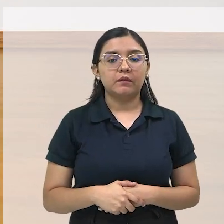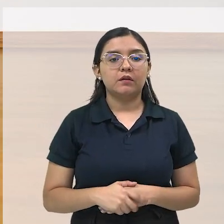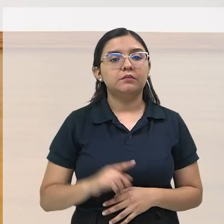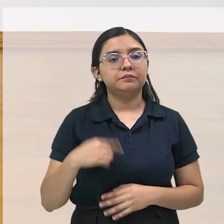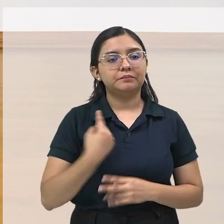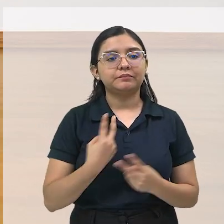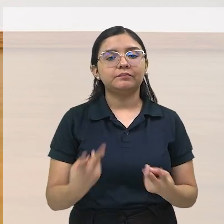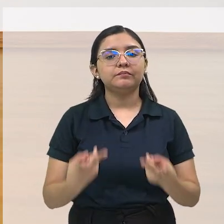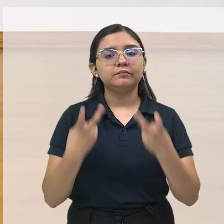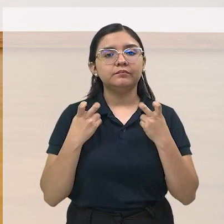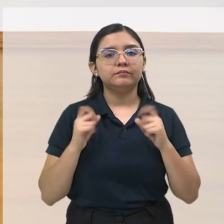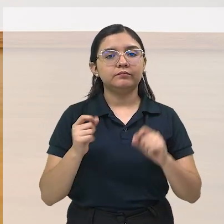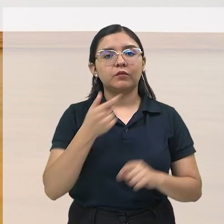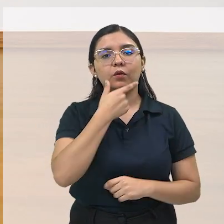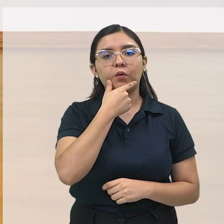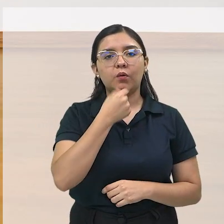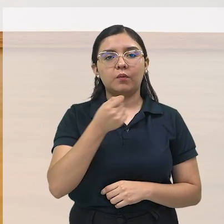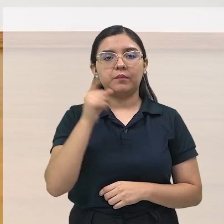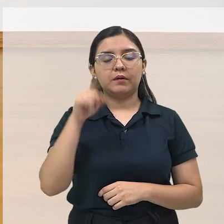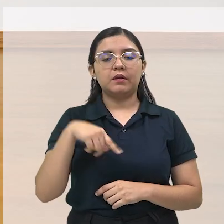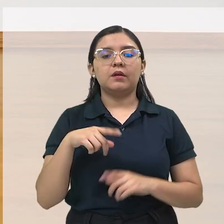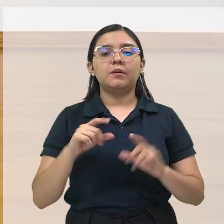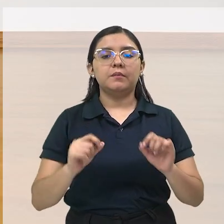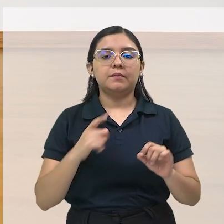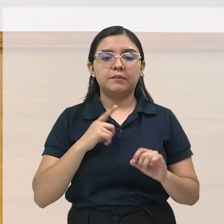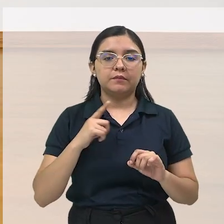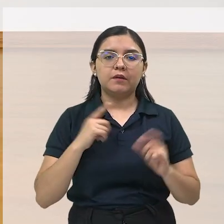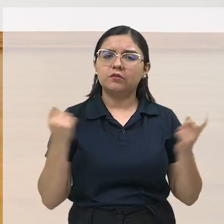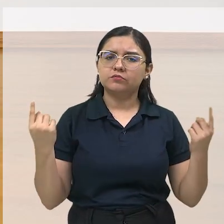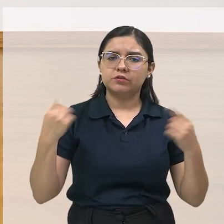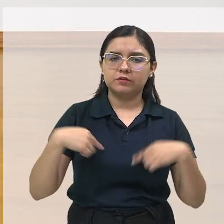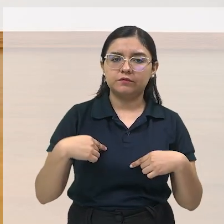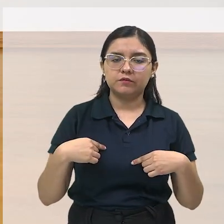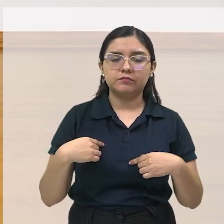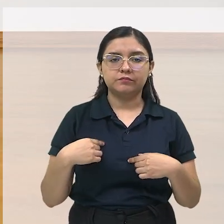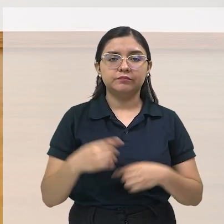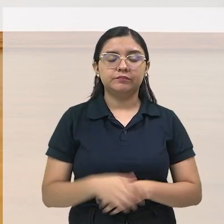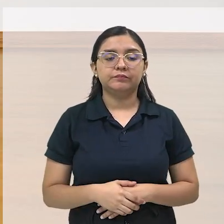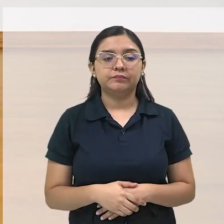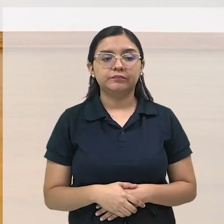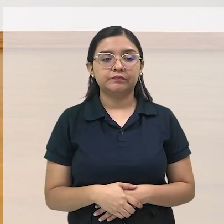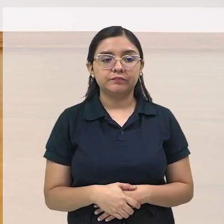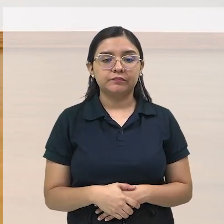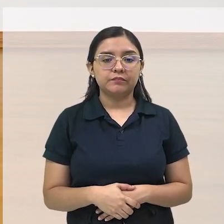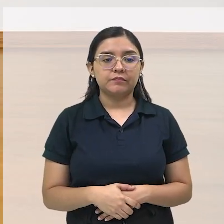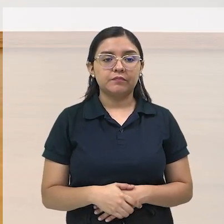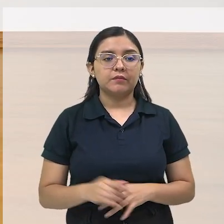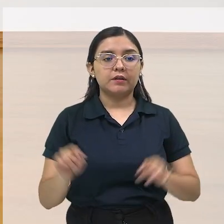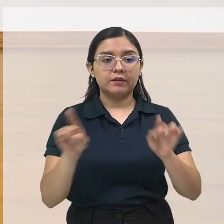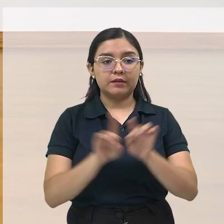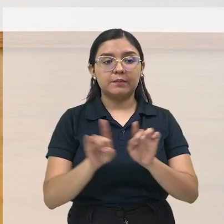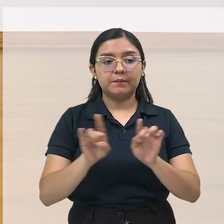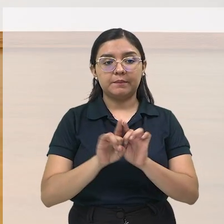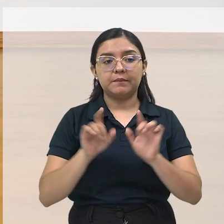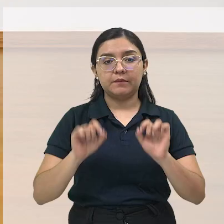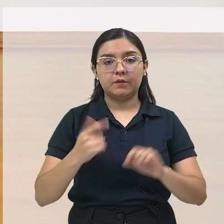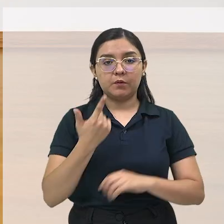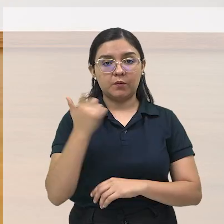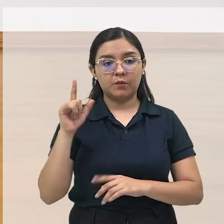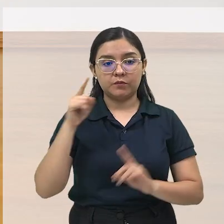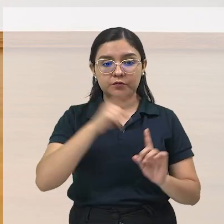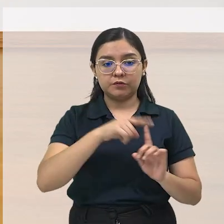viu como a dança executada por homens, que é como se fosse um grande desafio entre eles, né? Falamos também de